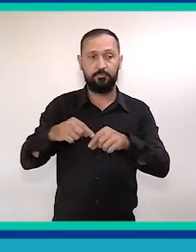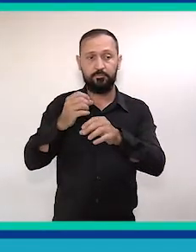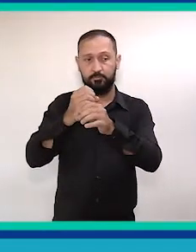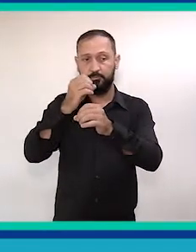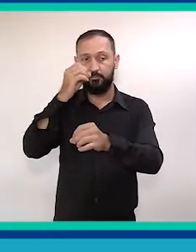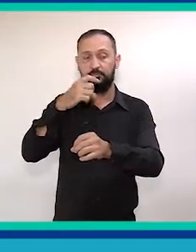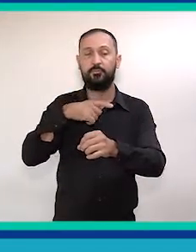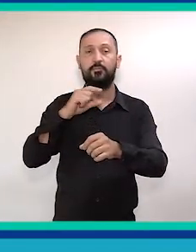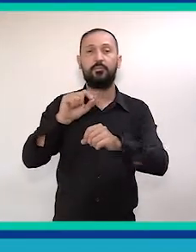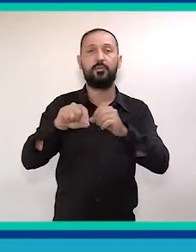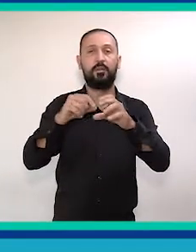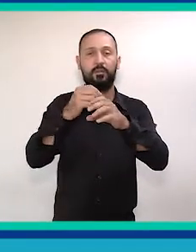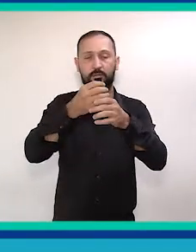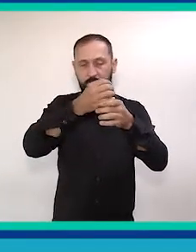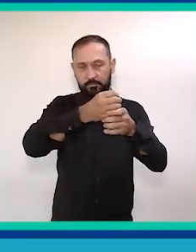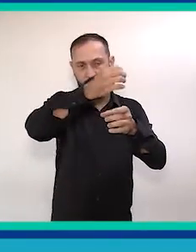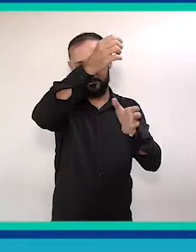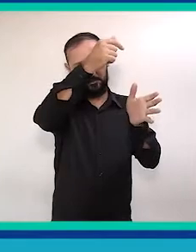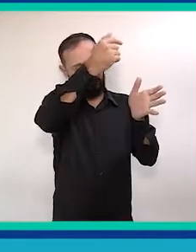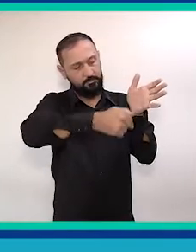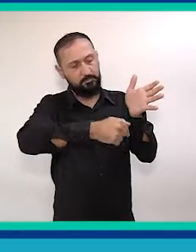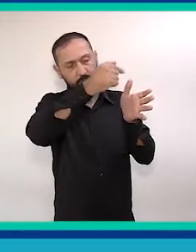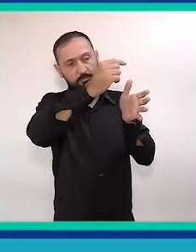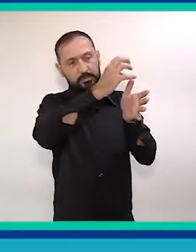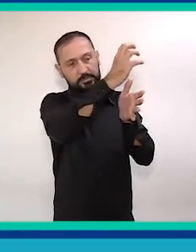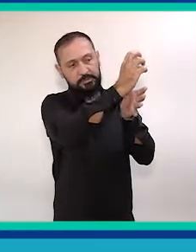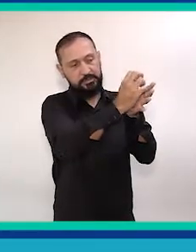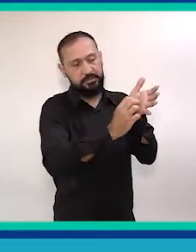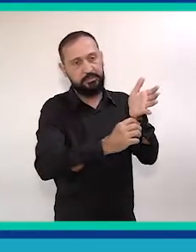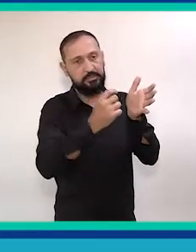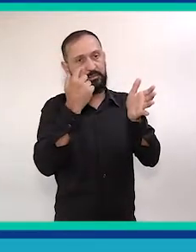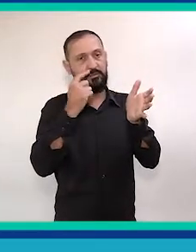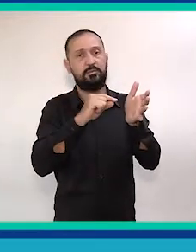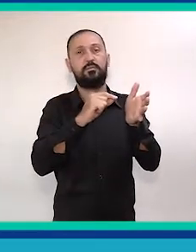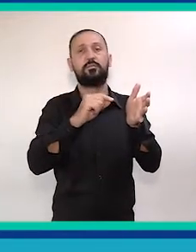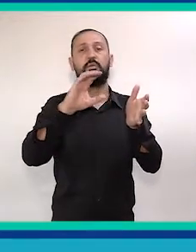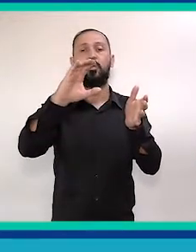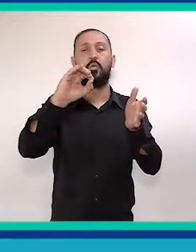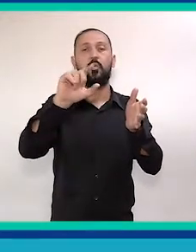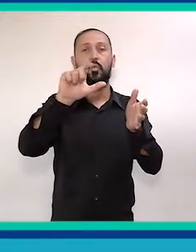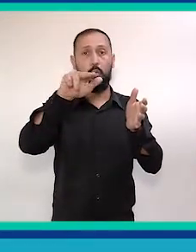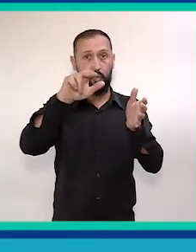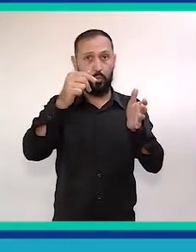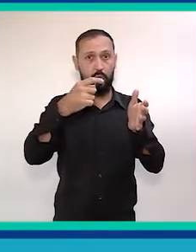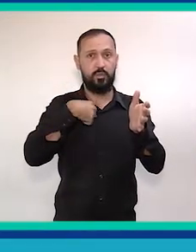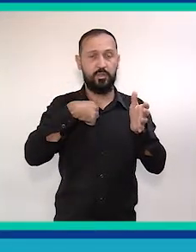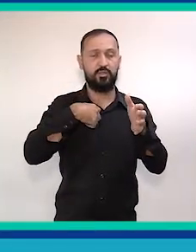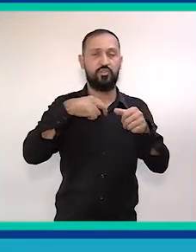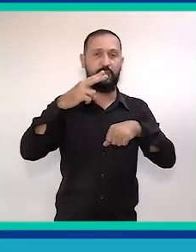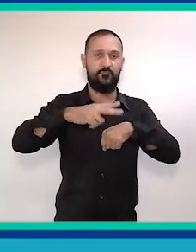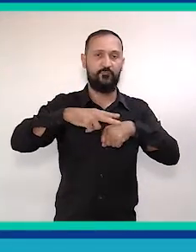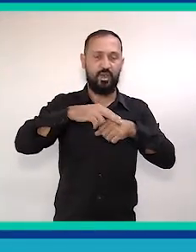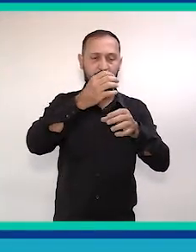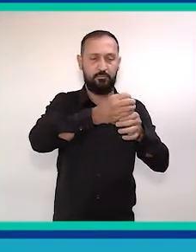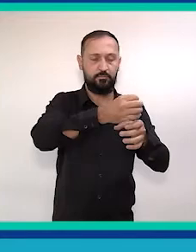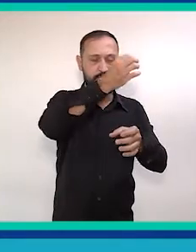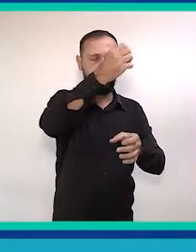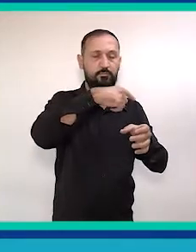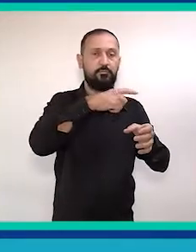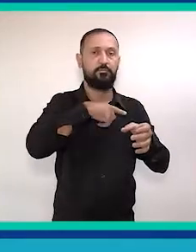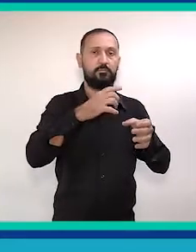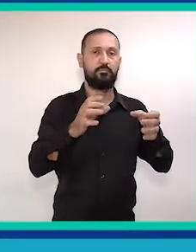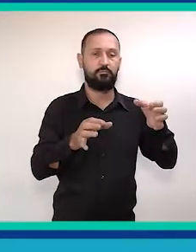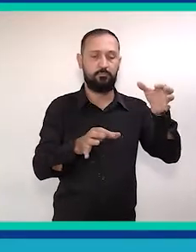vai acontecer dentro dessas colunas. Então, isso aqui é a gente chama de coluna de vidro,